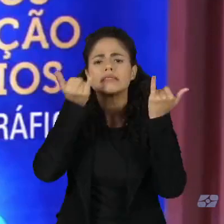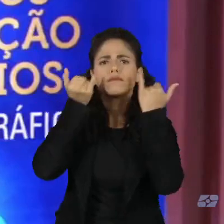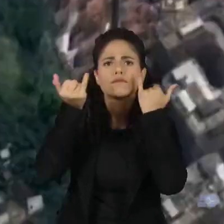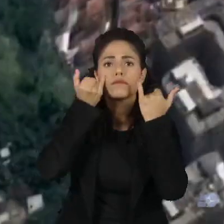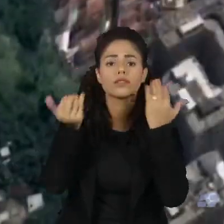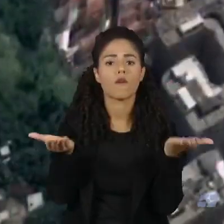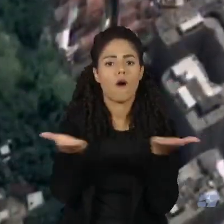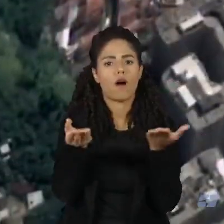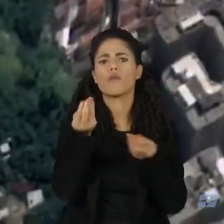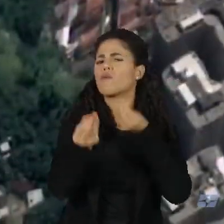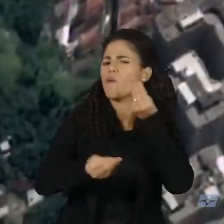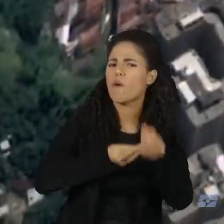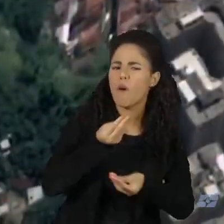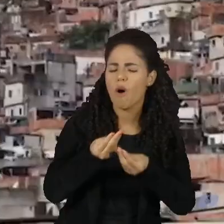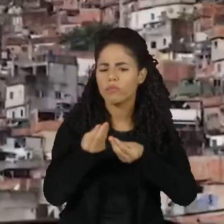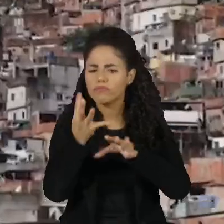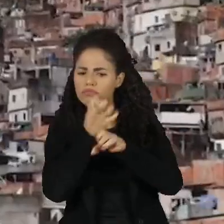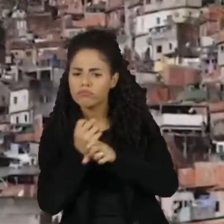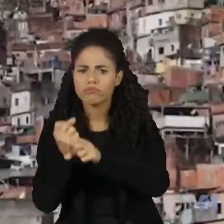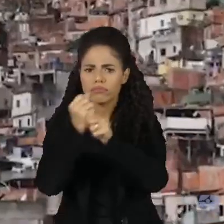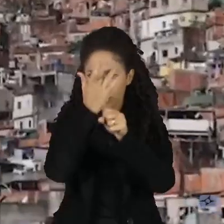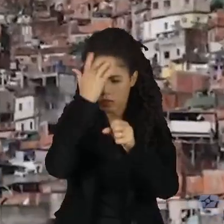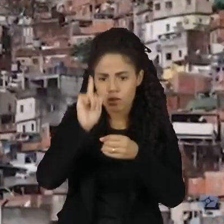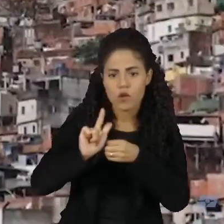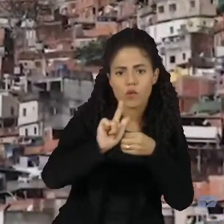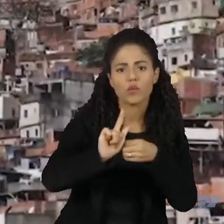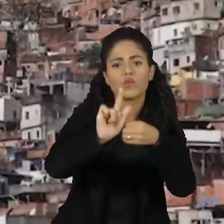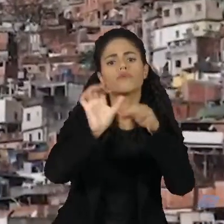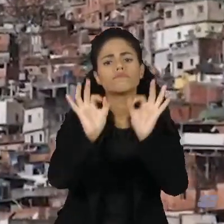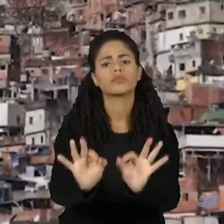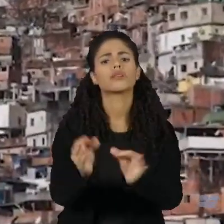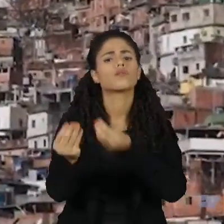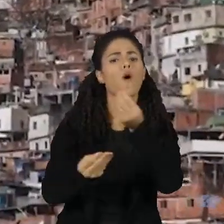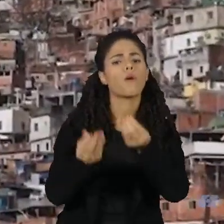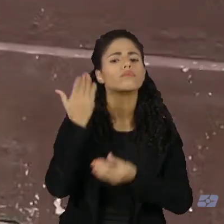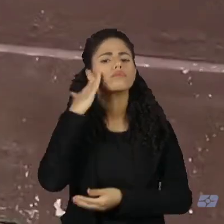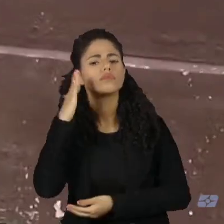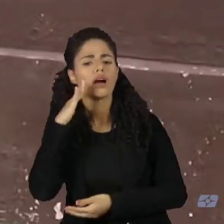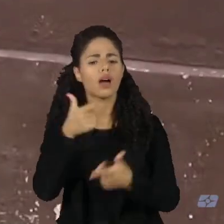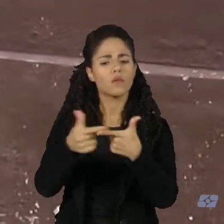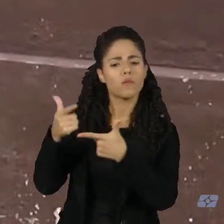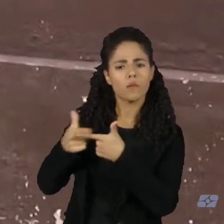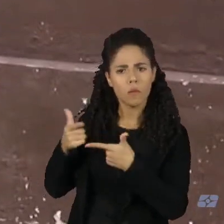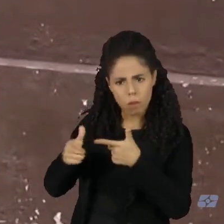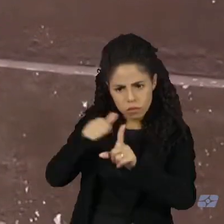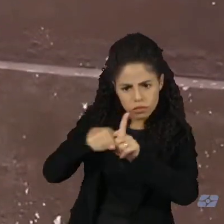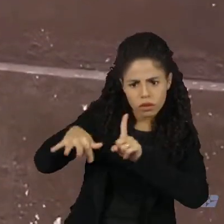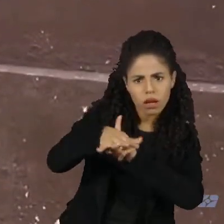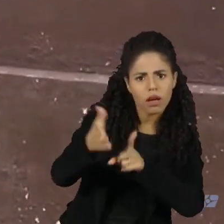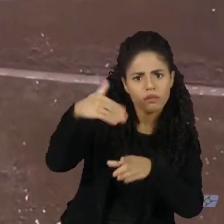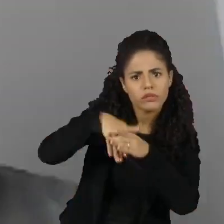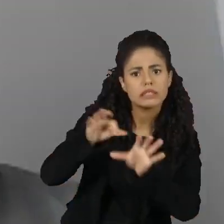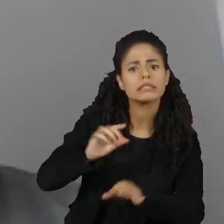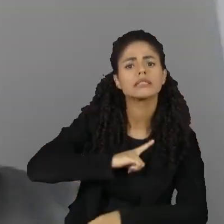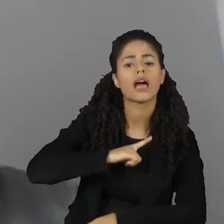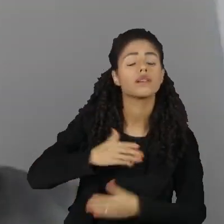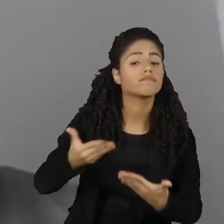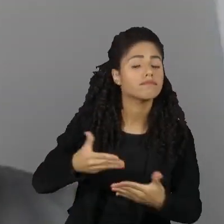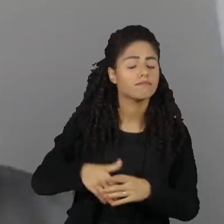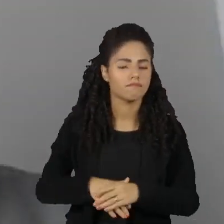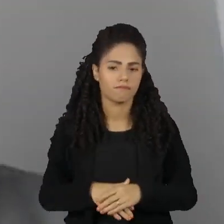agora servirão para que os gestores públicos possam entender melhor os problemas que existem no país. Eles não são poucos.